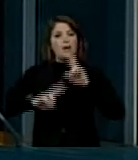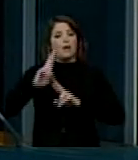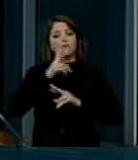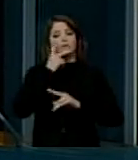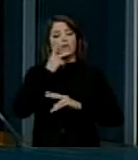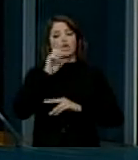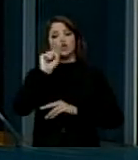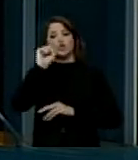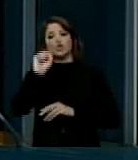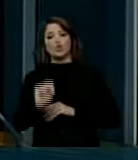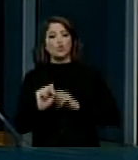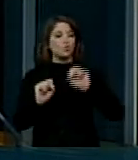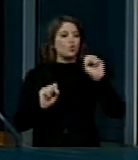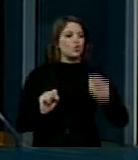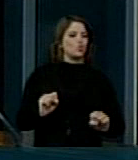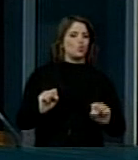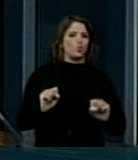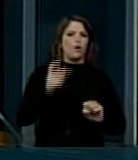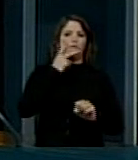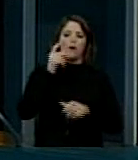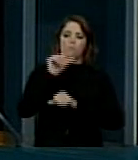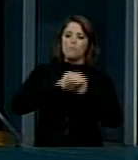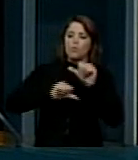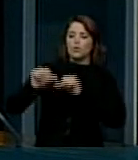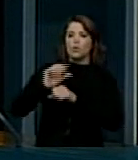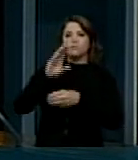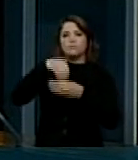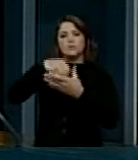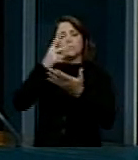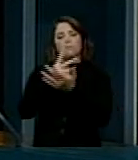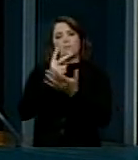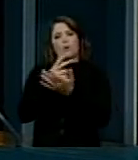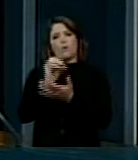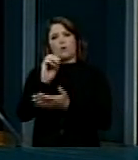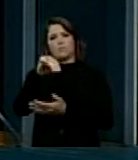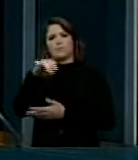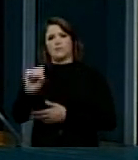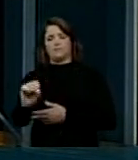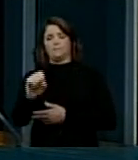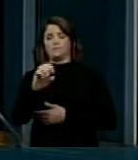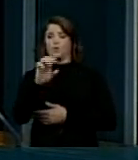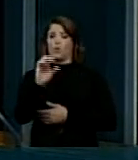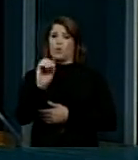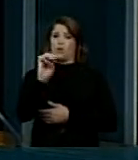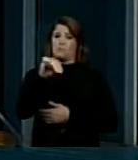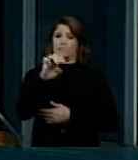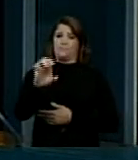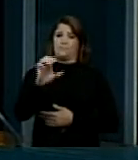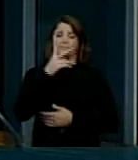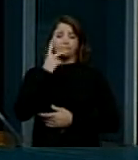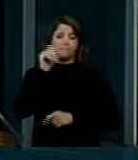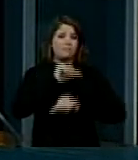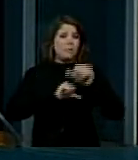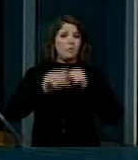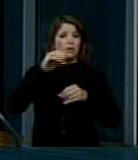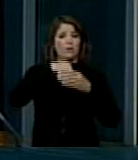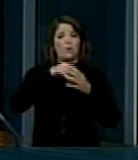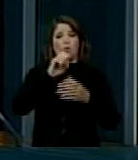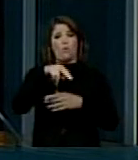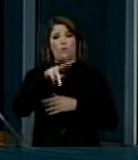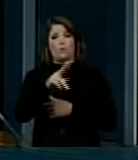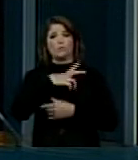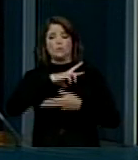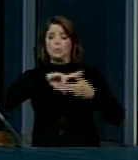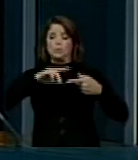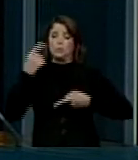chamada Sul-Sul. Mudou os paradigmas dentro da OMC, muda a discussão dentro da ONU e todos os